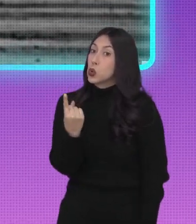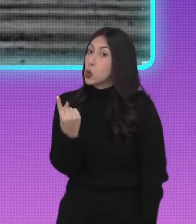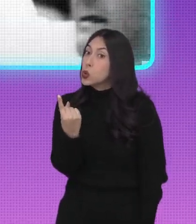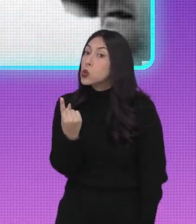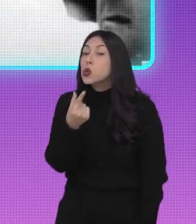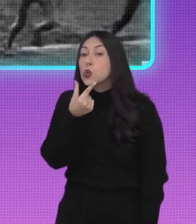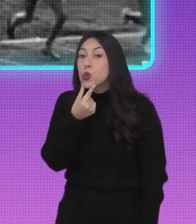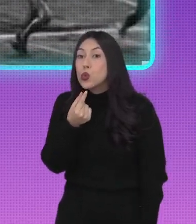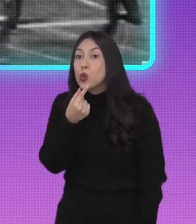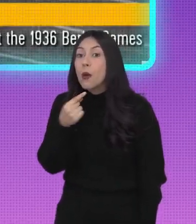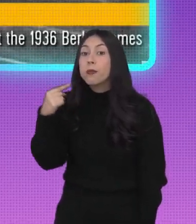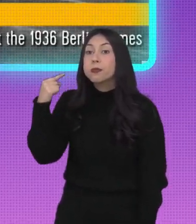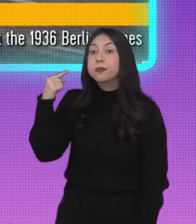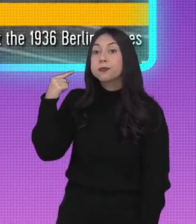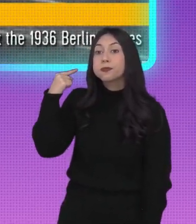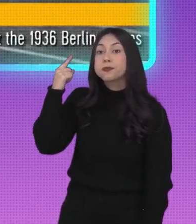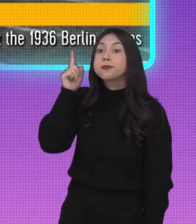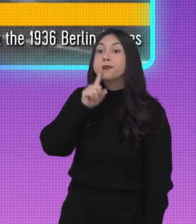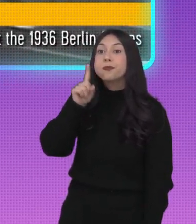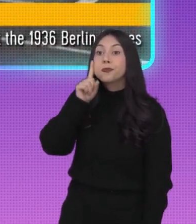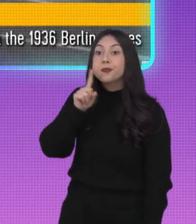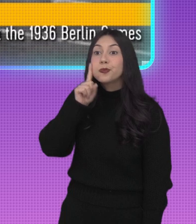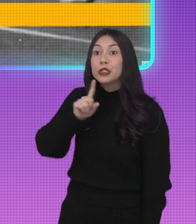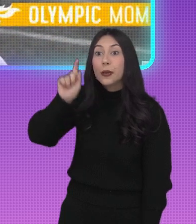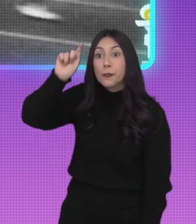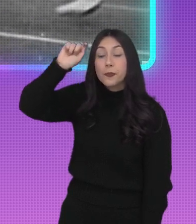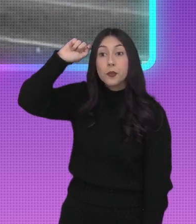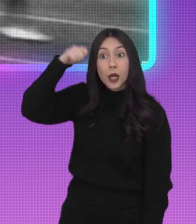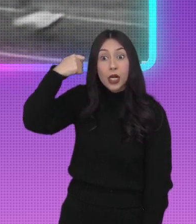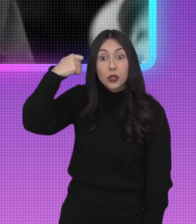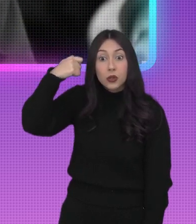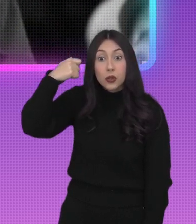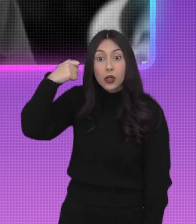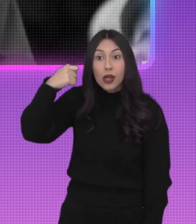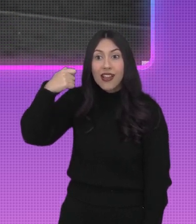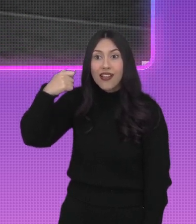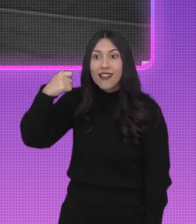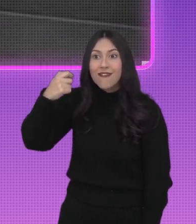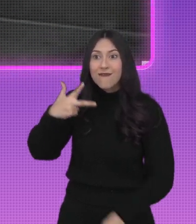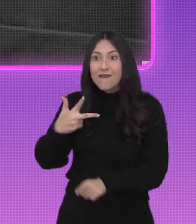Jesse Owens, que era negro, ele ganhou